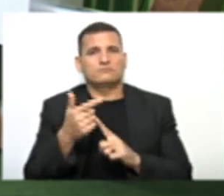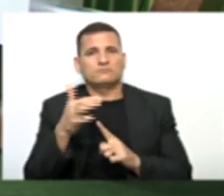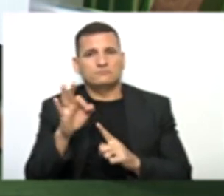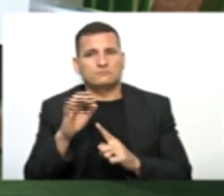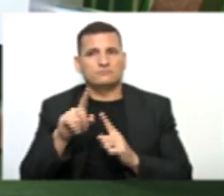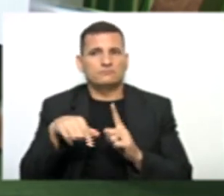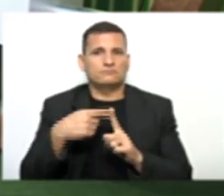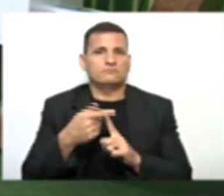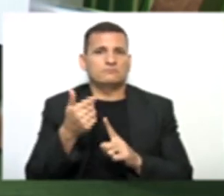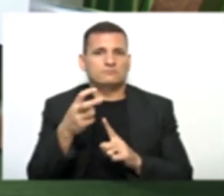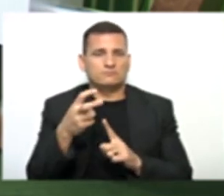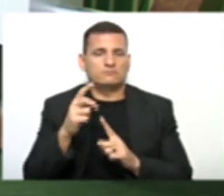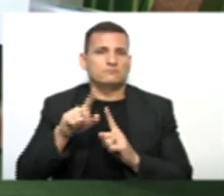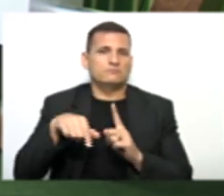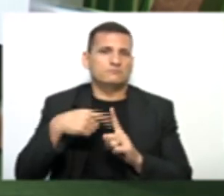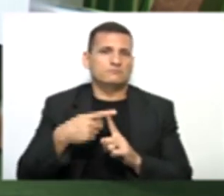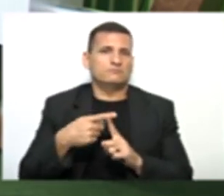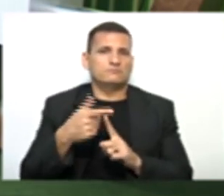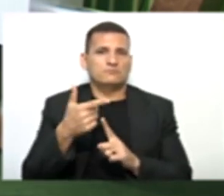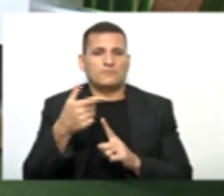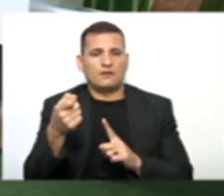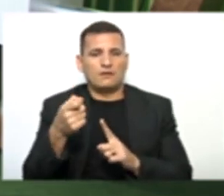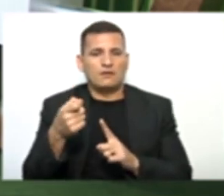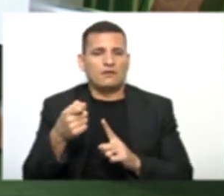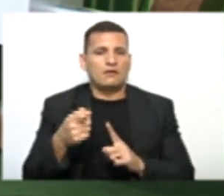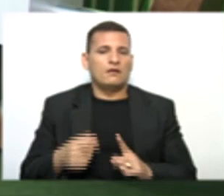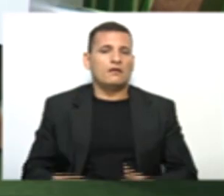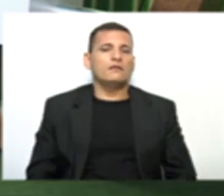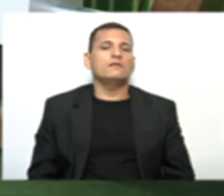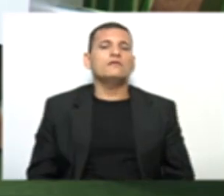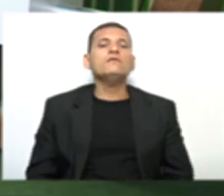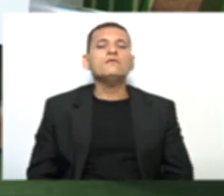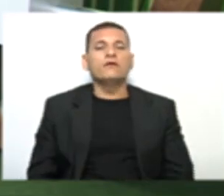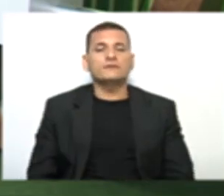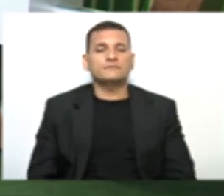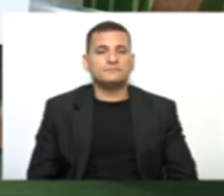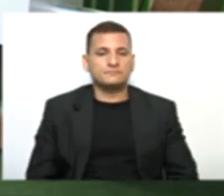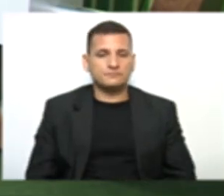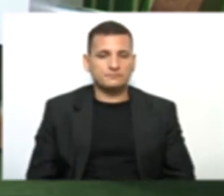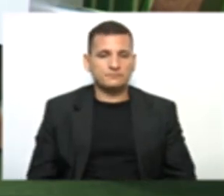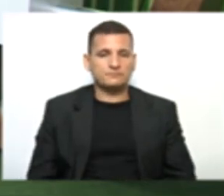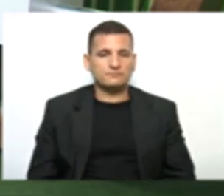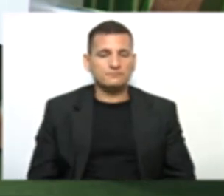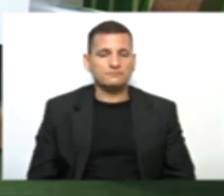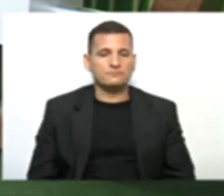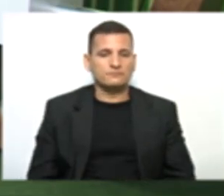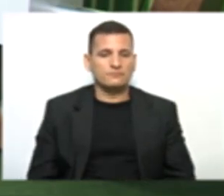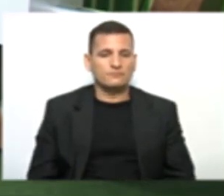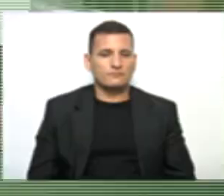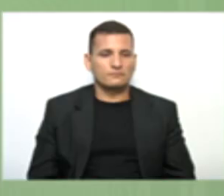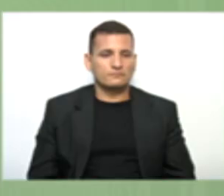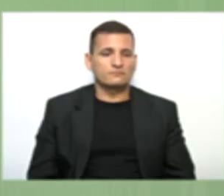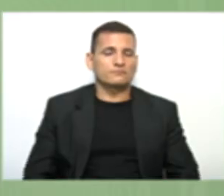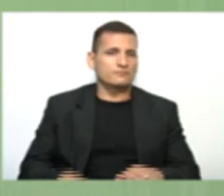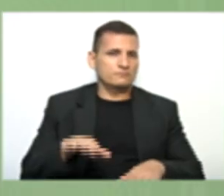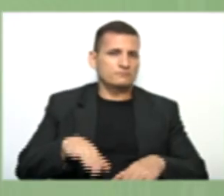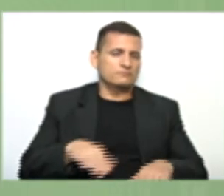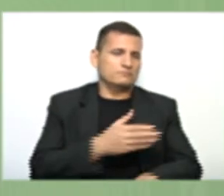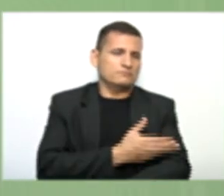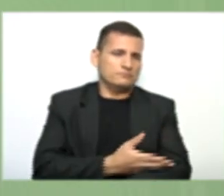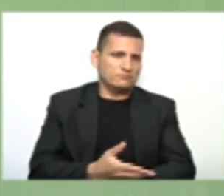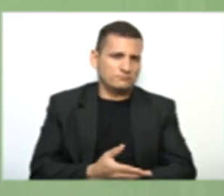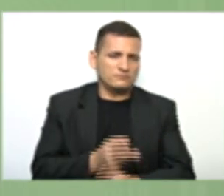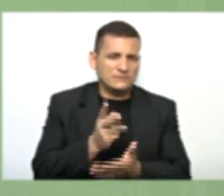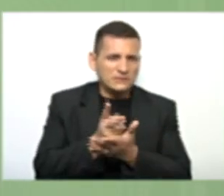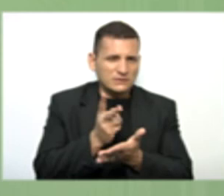15, mais... Vezes 2, dividido por vezes 15. 2, dividido por... Exatamente, pode ser tudo Não isso. importa, E a gente, coisa. às vezes, acostuma fazer de uma certa forma, que é só